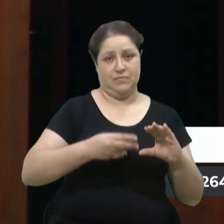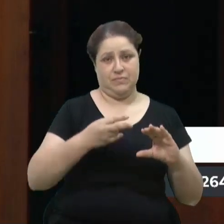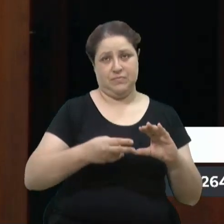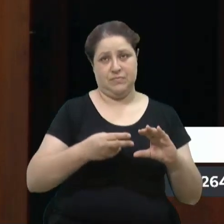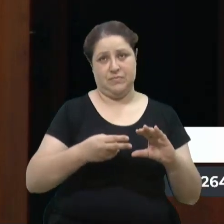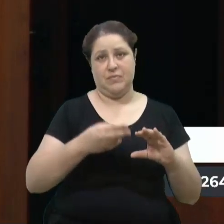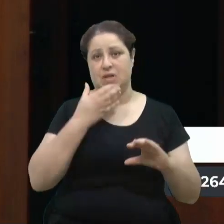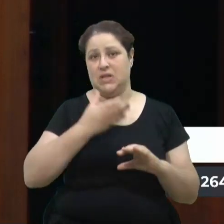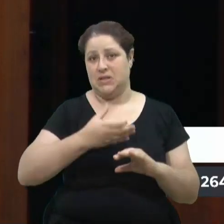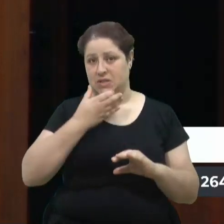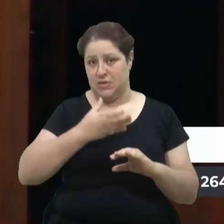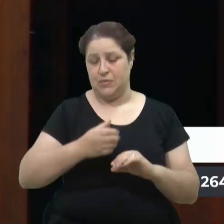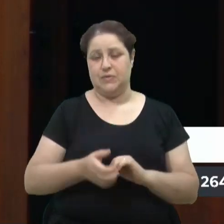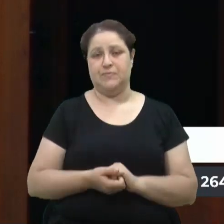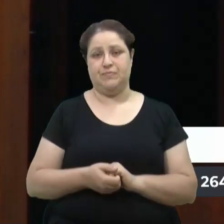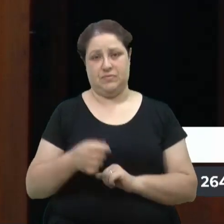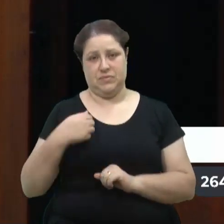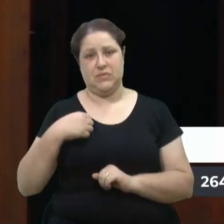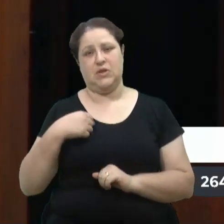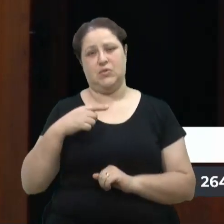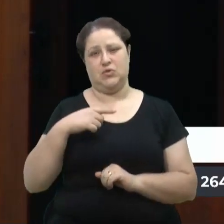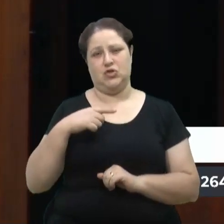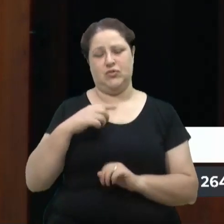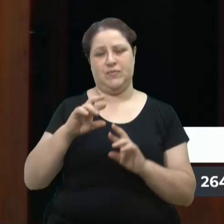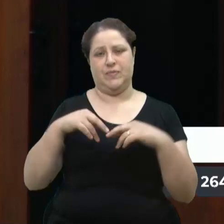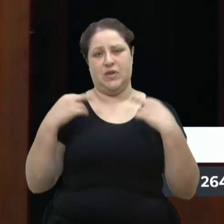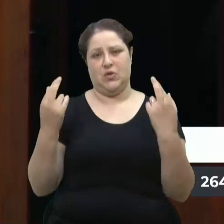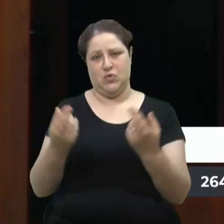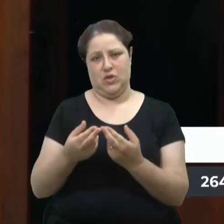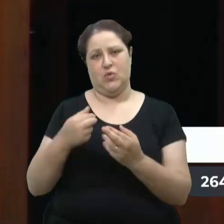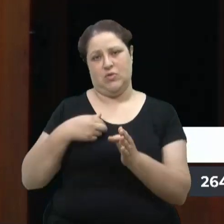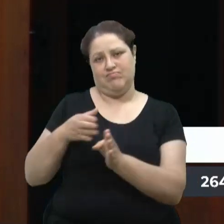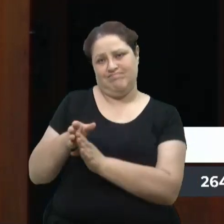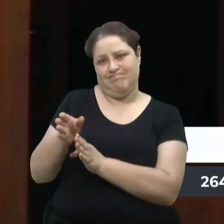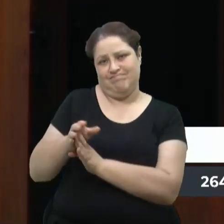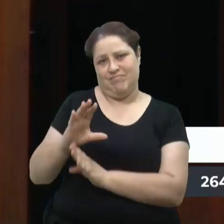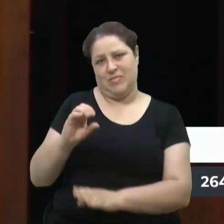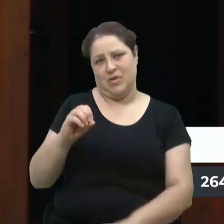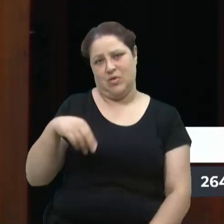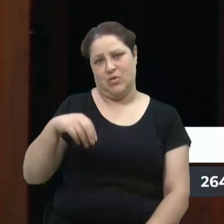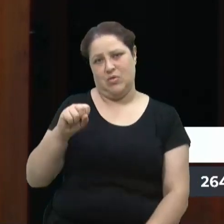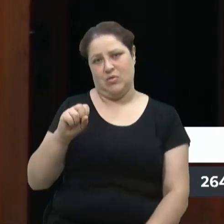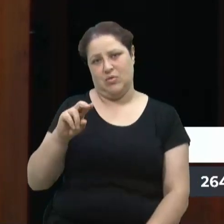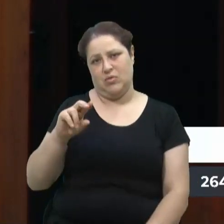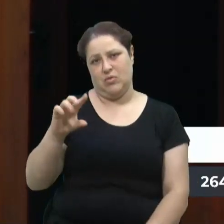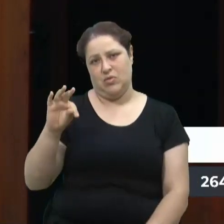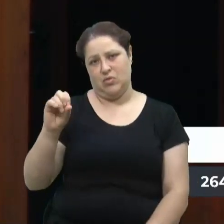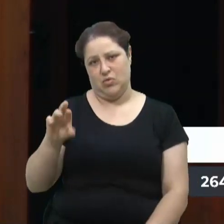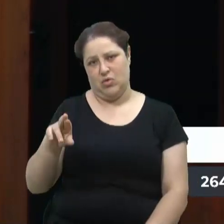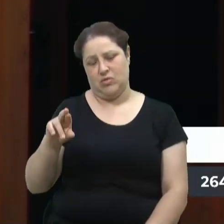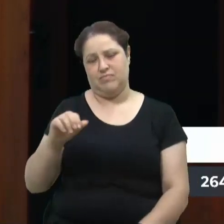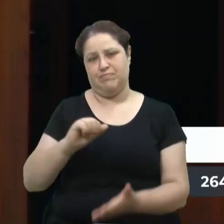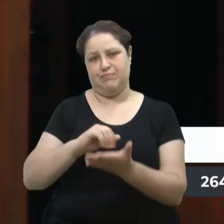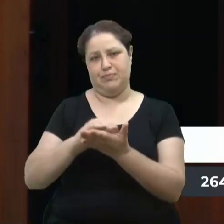em dezembro, eu tive uma reunião como consultor para demitirmos 30